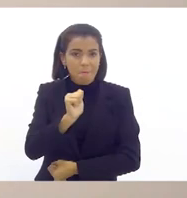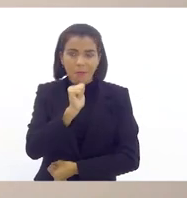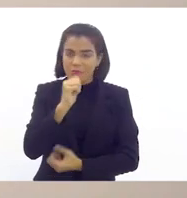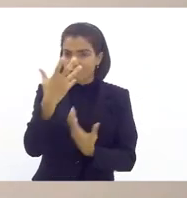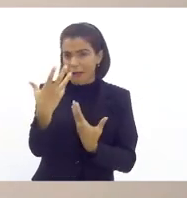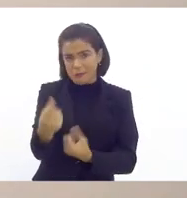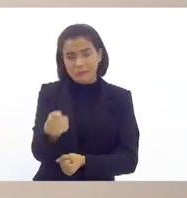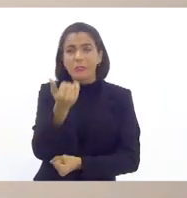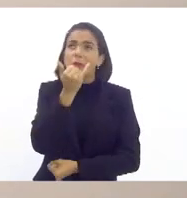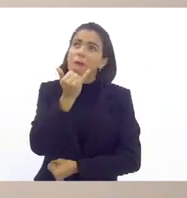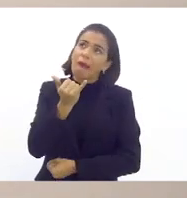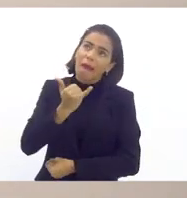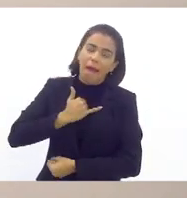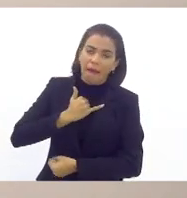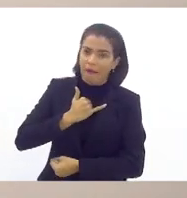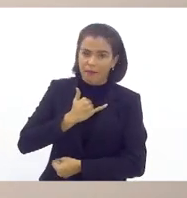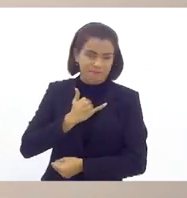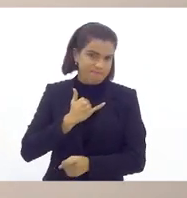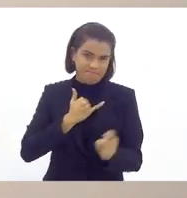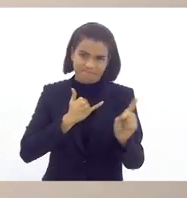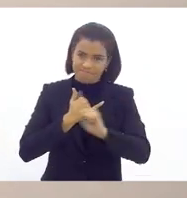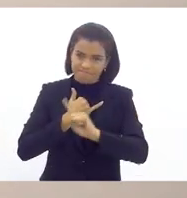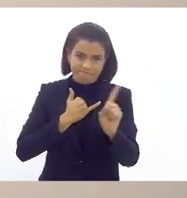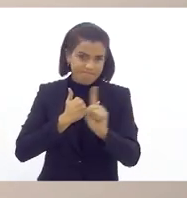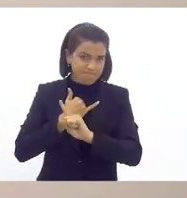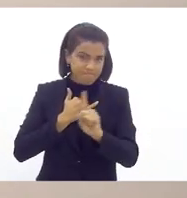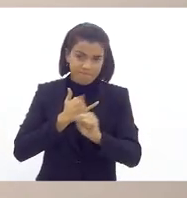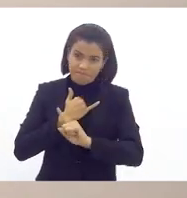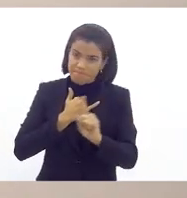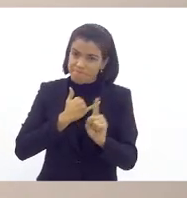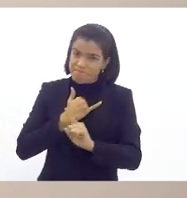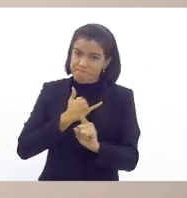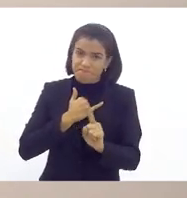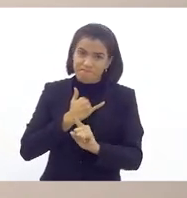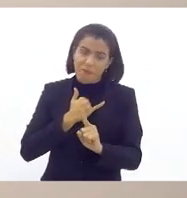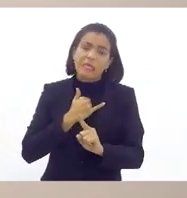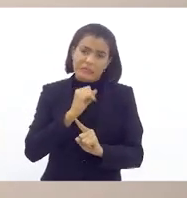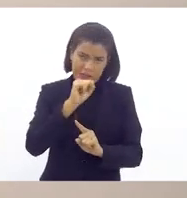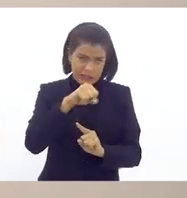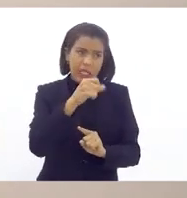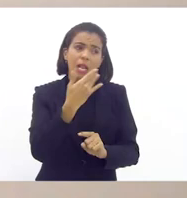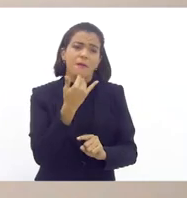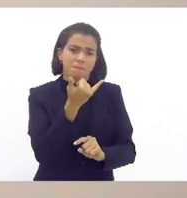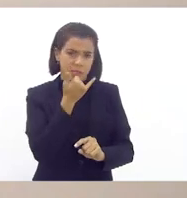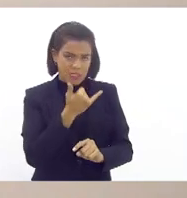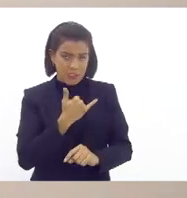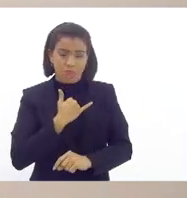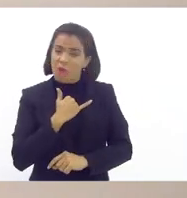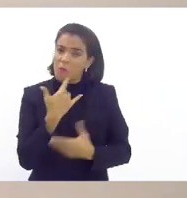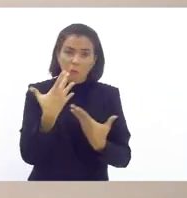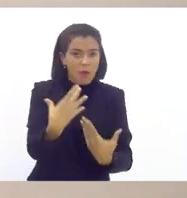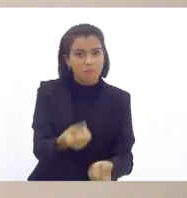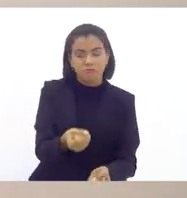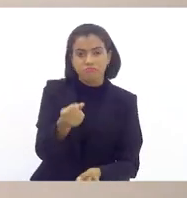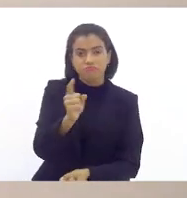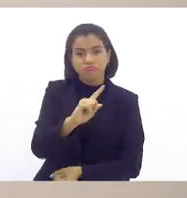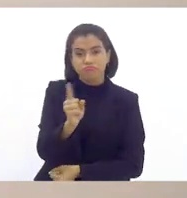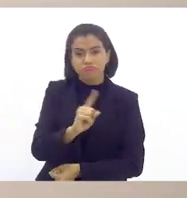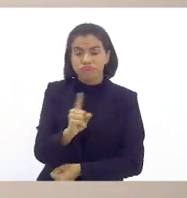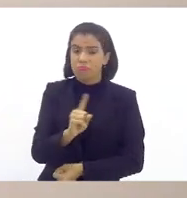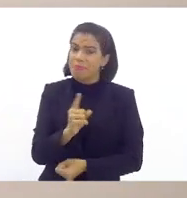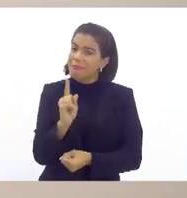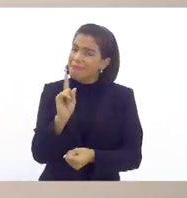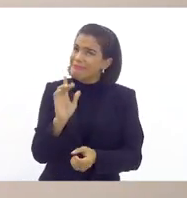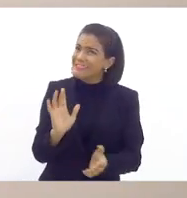aceito o pedido de desculpa, que foi feito o pedido de desculpa. Naquele momento, por ela, sim, mas é uma